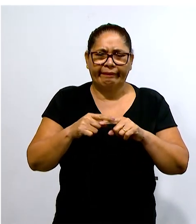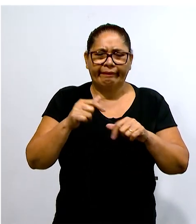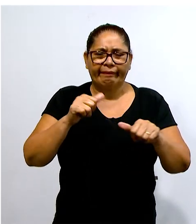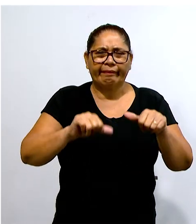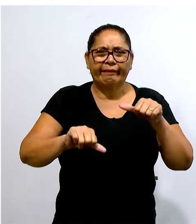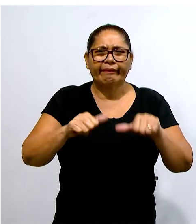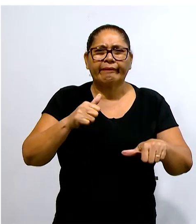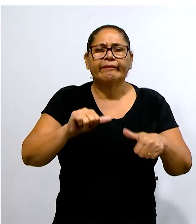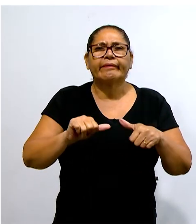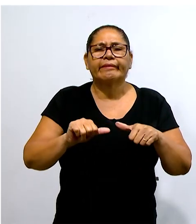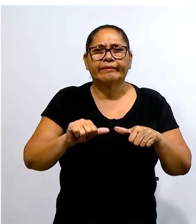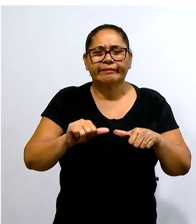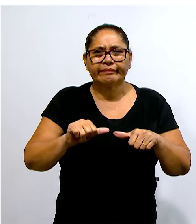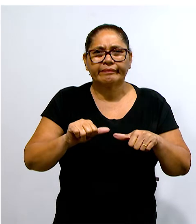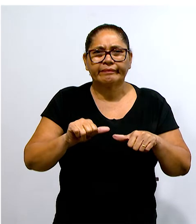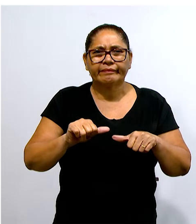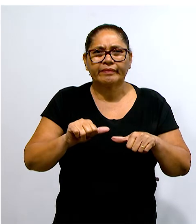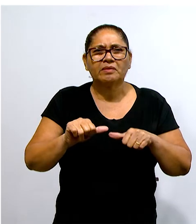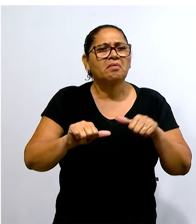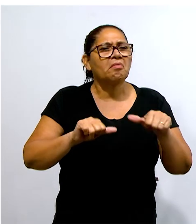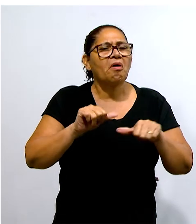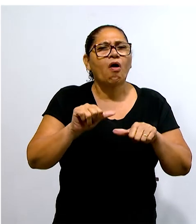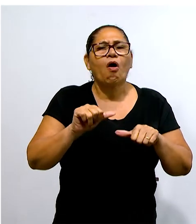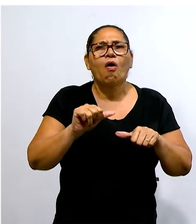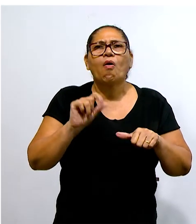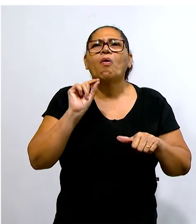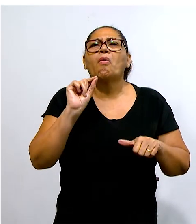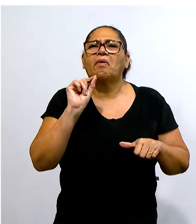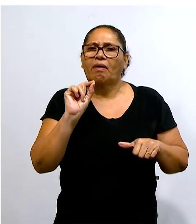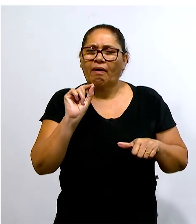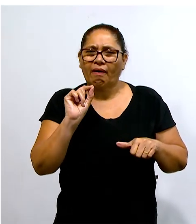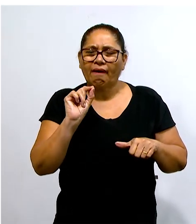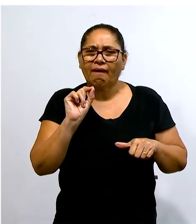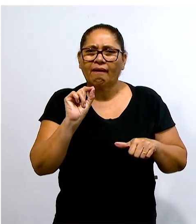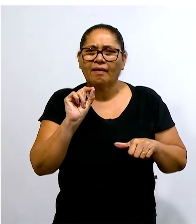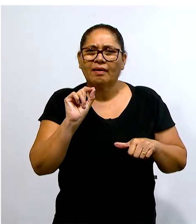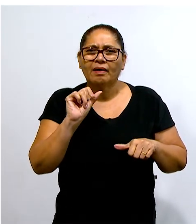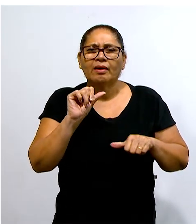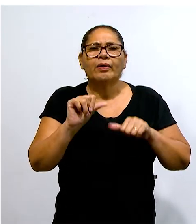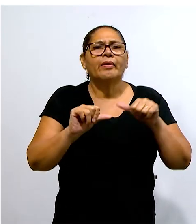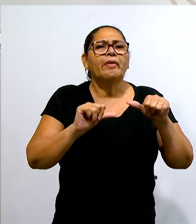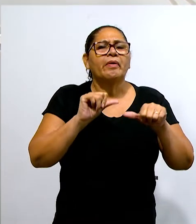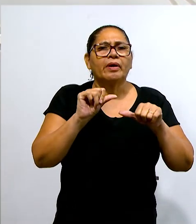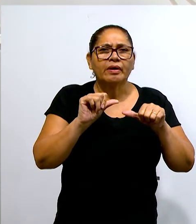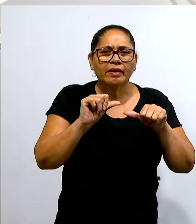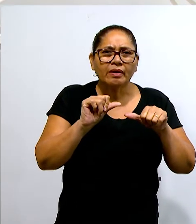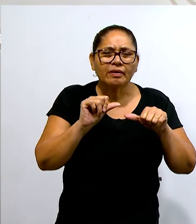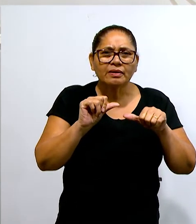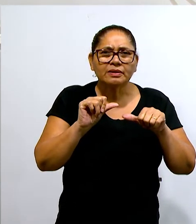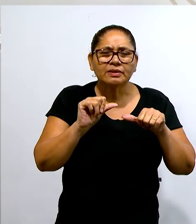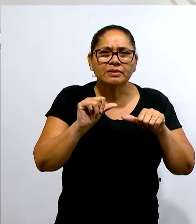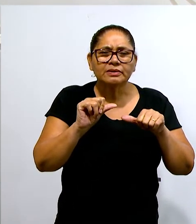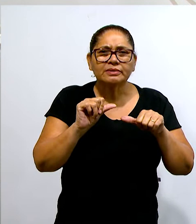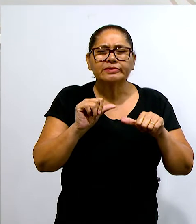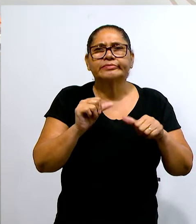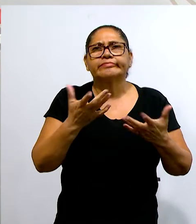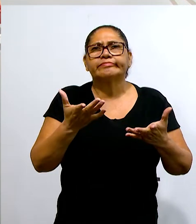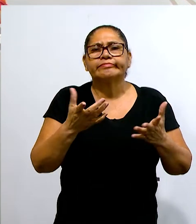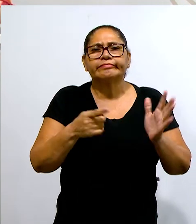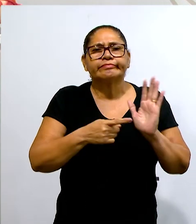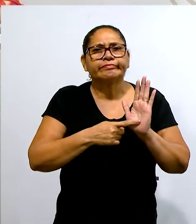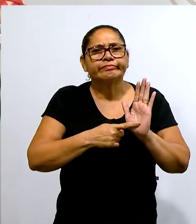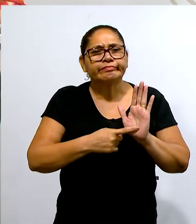avaliar, gente? O que é a avaliação, na verdade? O que a avaliação nos proporciona? Será